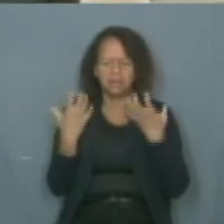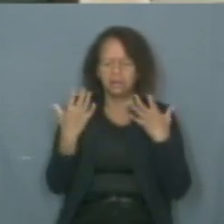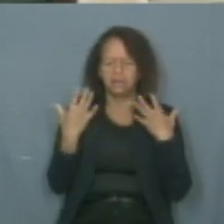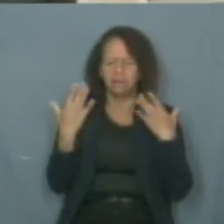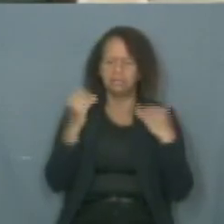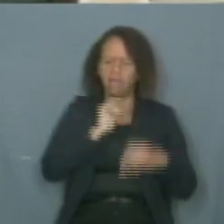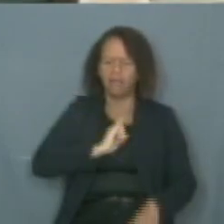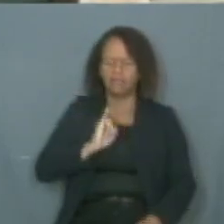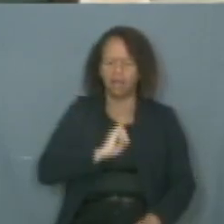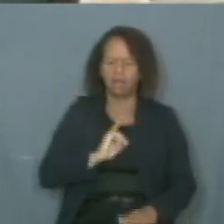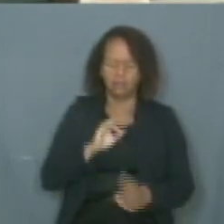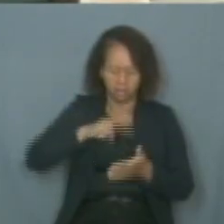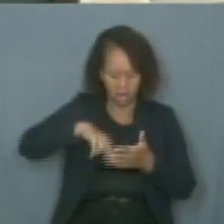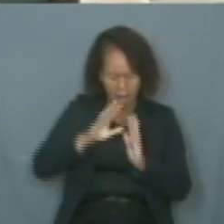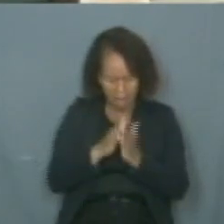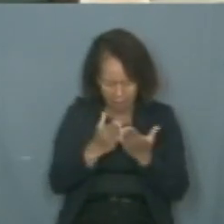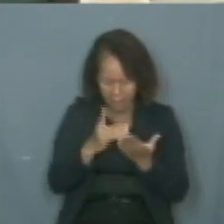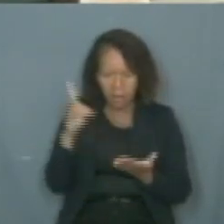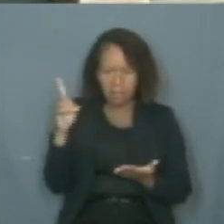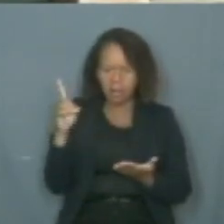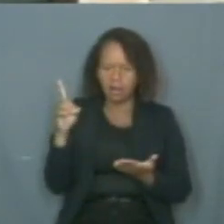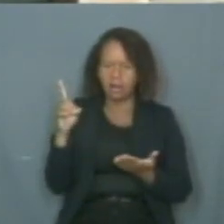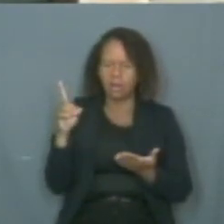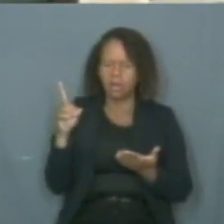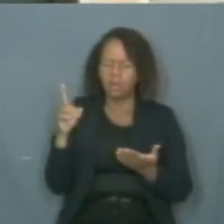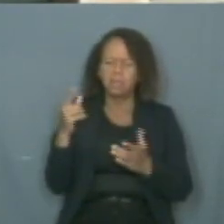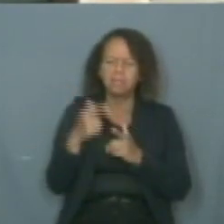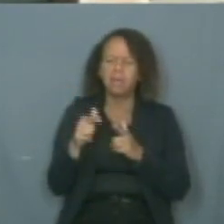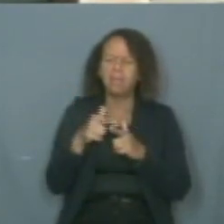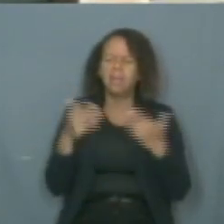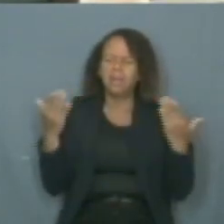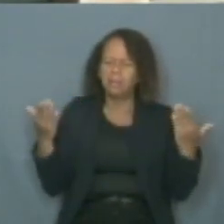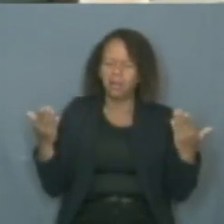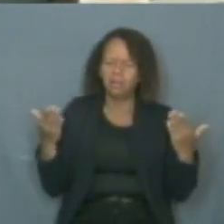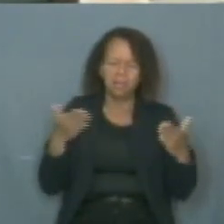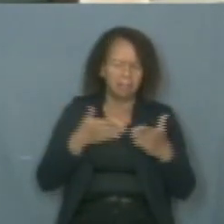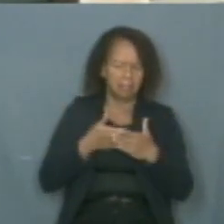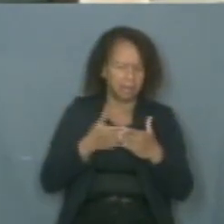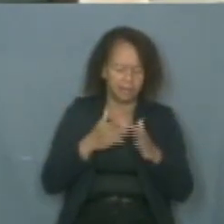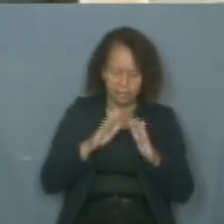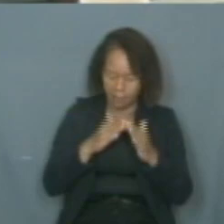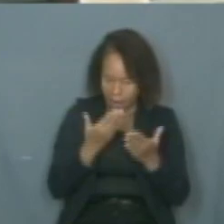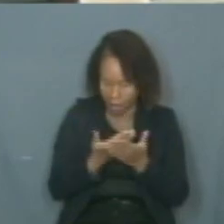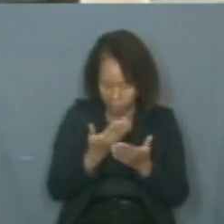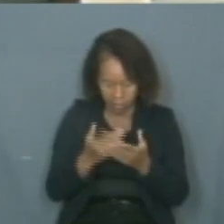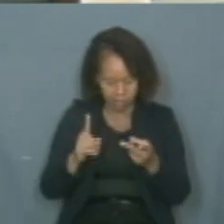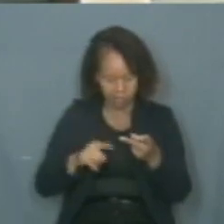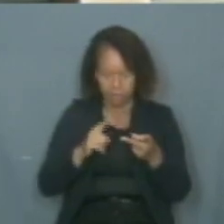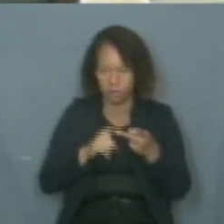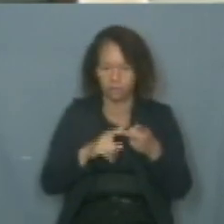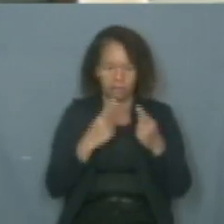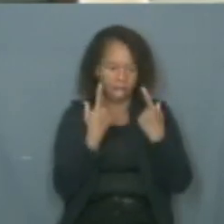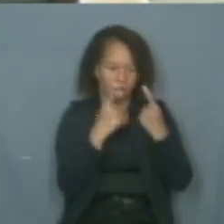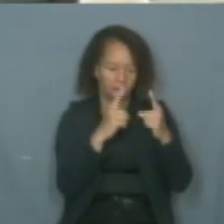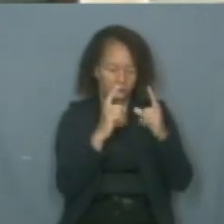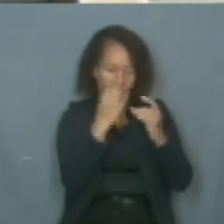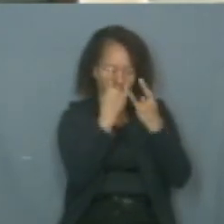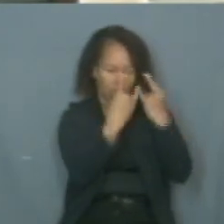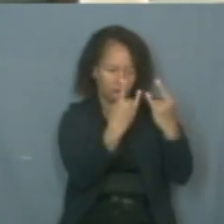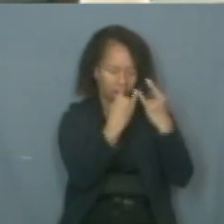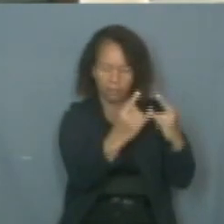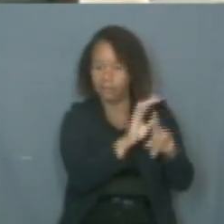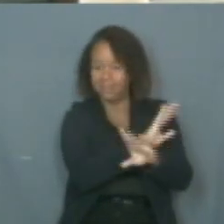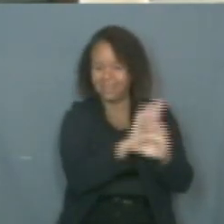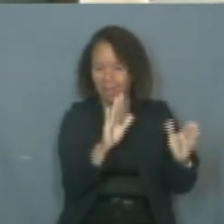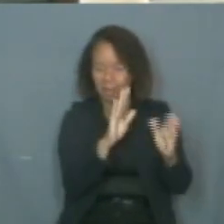recreio, ler a Bíblia. Qual é o problema? Não estavam impedindo aula, não estavam aliciando ninguém para que a pessoa fosse